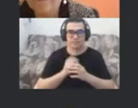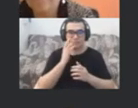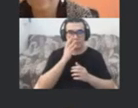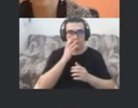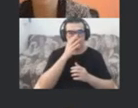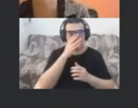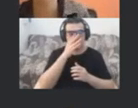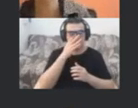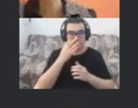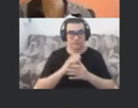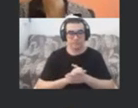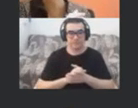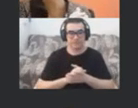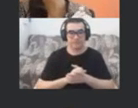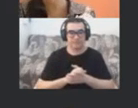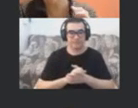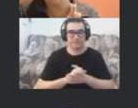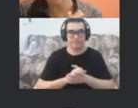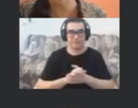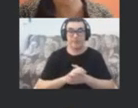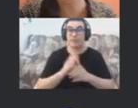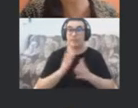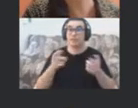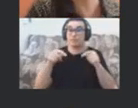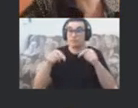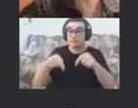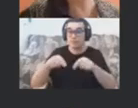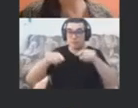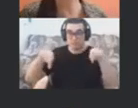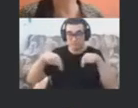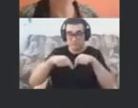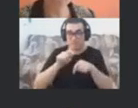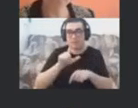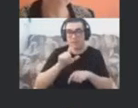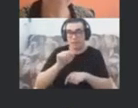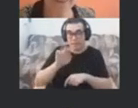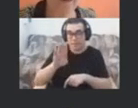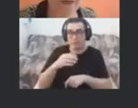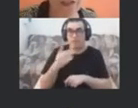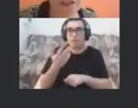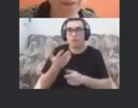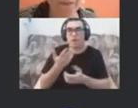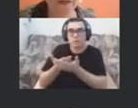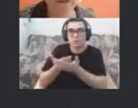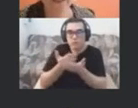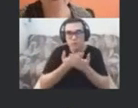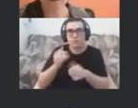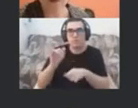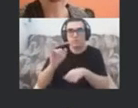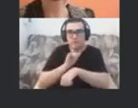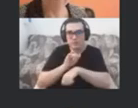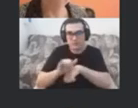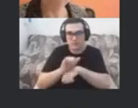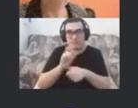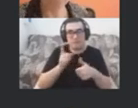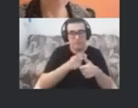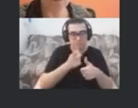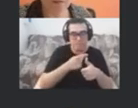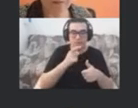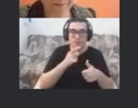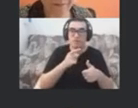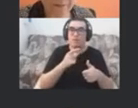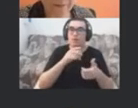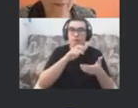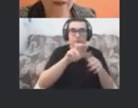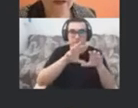Então, quais são as estratégias que nós estudamos no nosso laboratório? A primeira, como eu já disse, é a parte de preparo das amostras, né? Nós